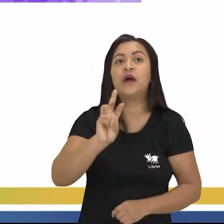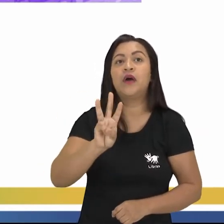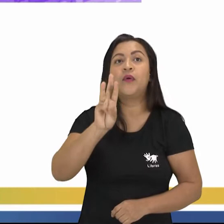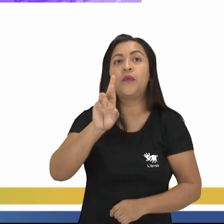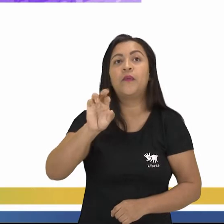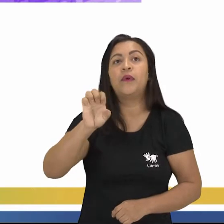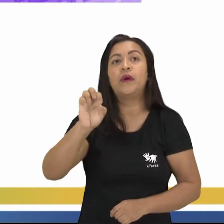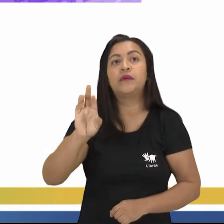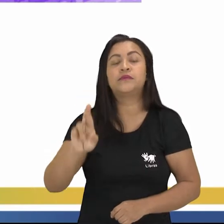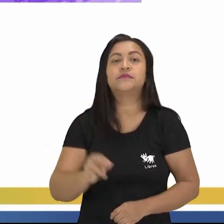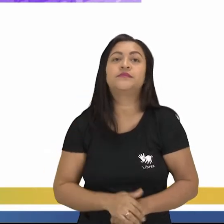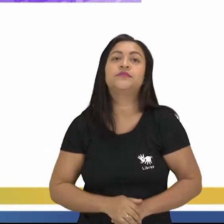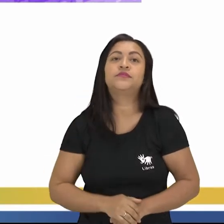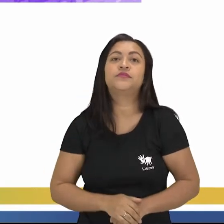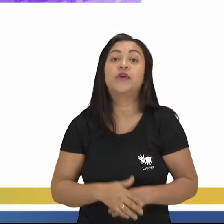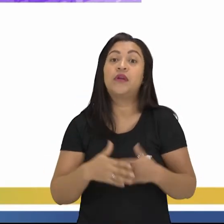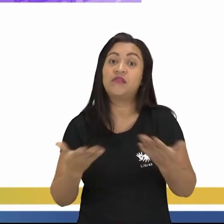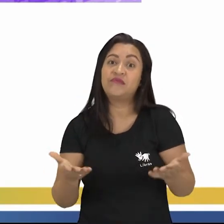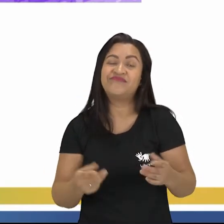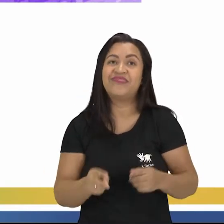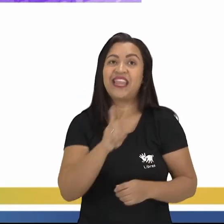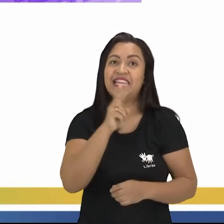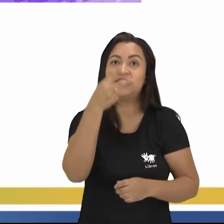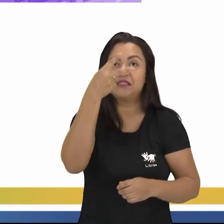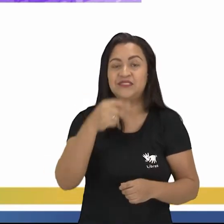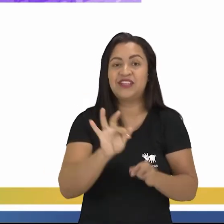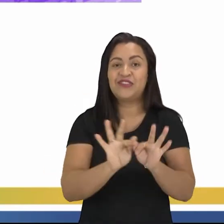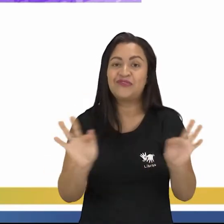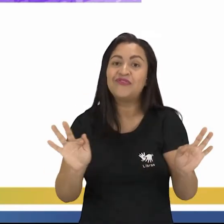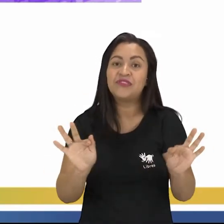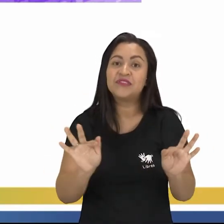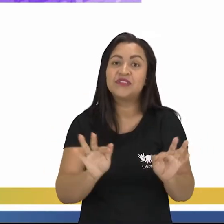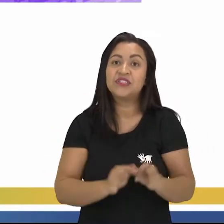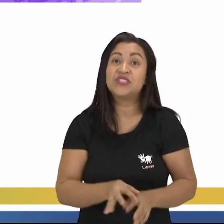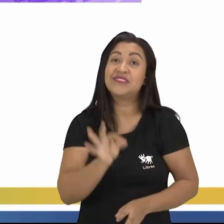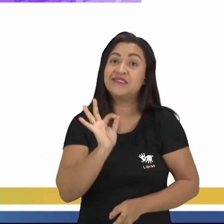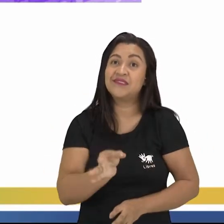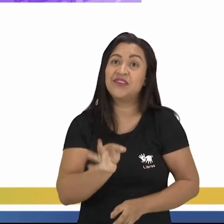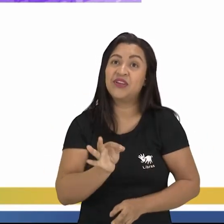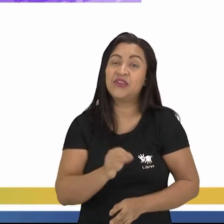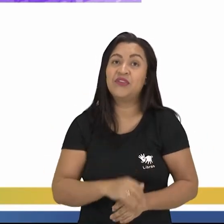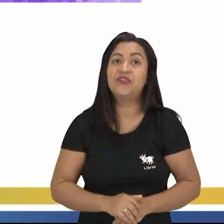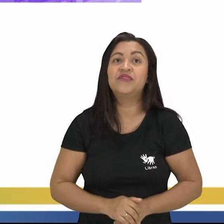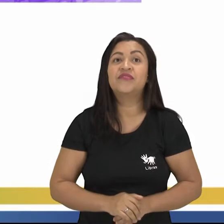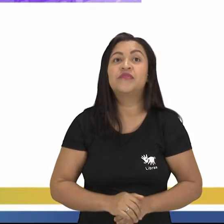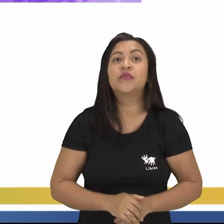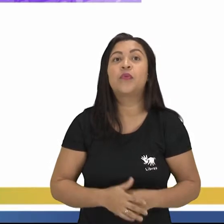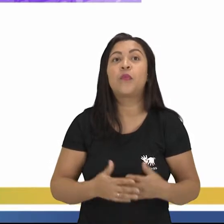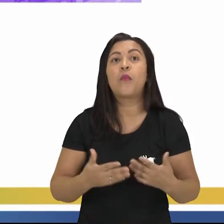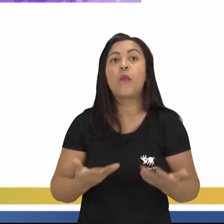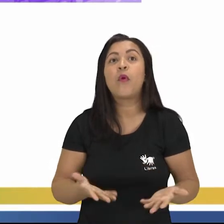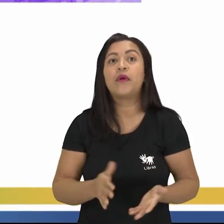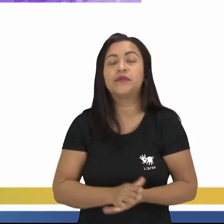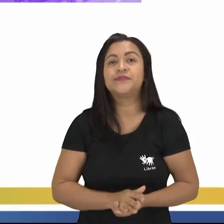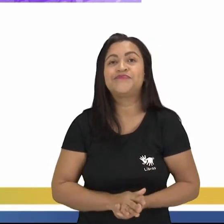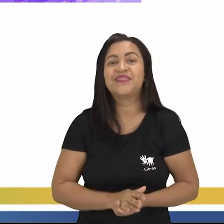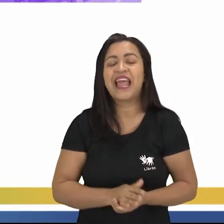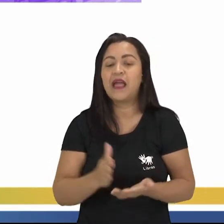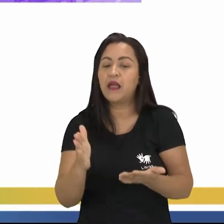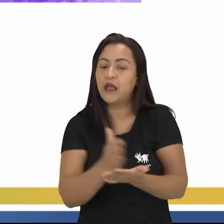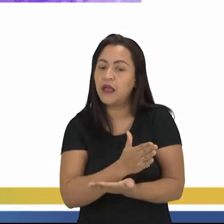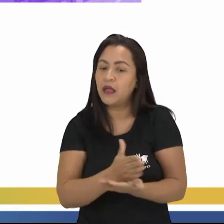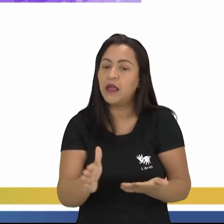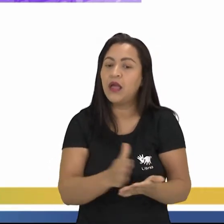de conjugar esse verbo com I, she, he fica were, tá? Alguns gramáticos, eles já